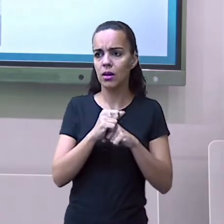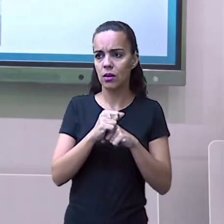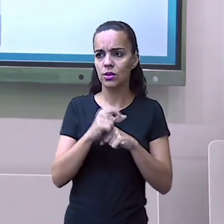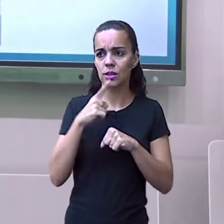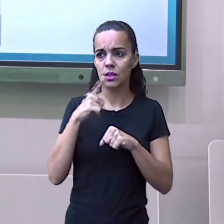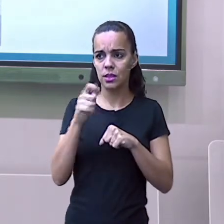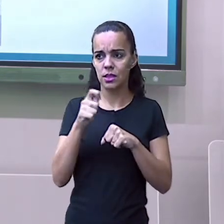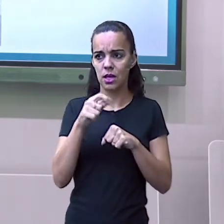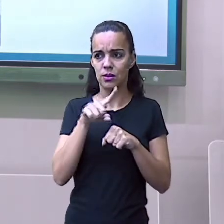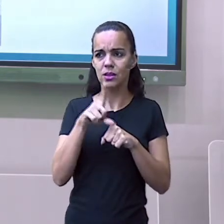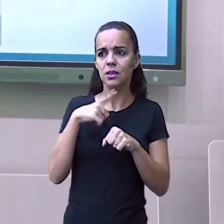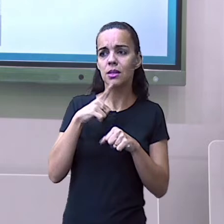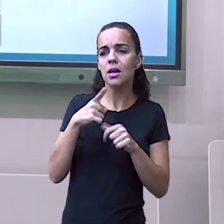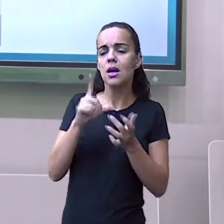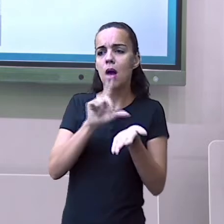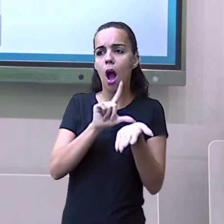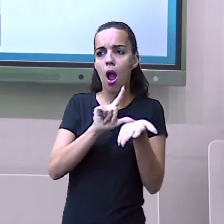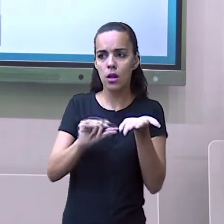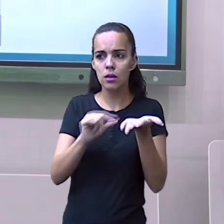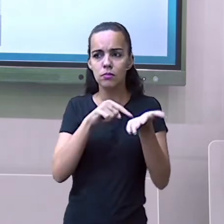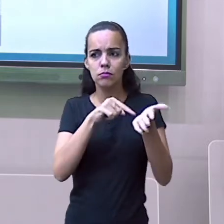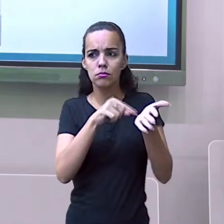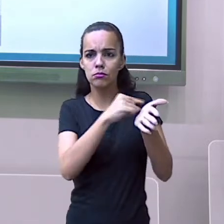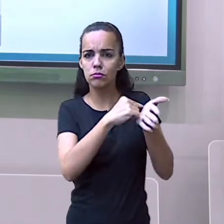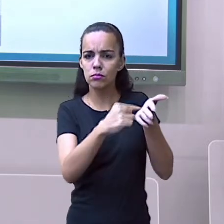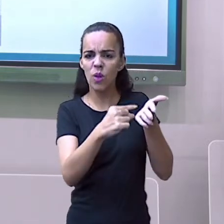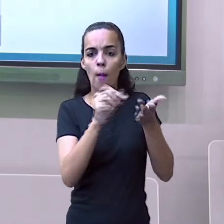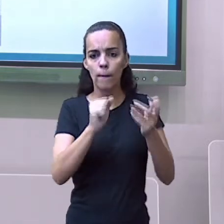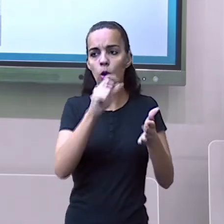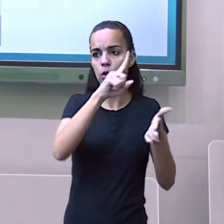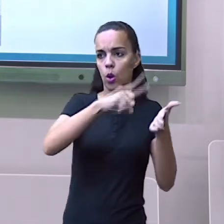a cláusula que é abusiva, ela fica nula.